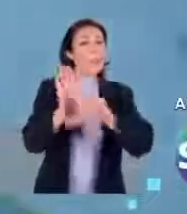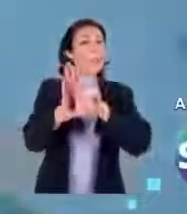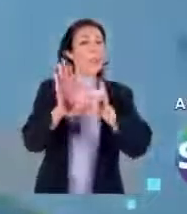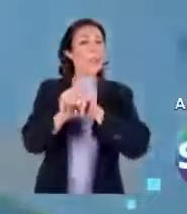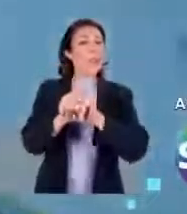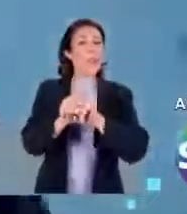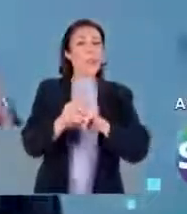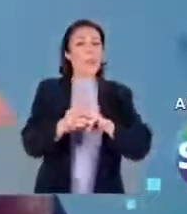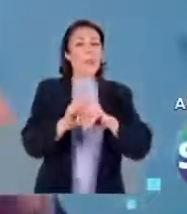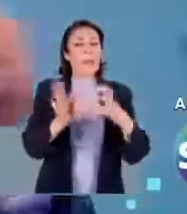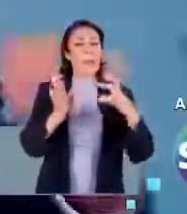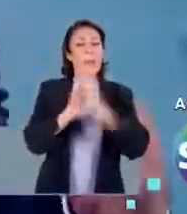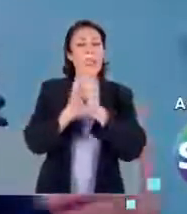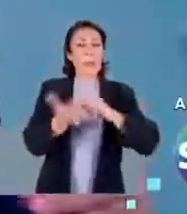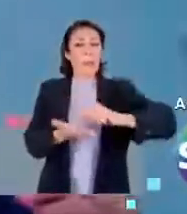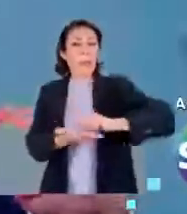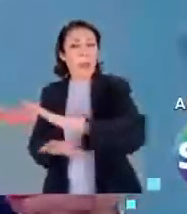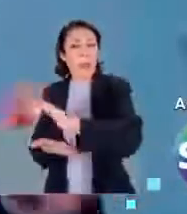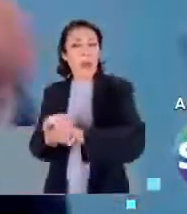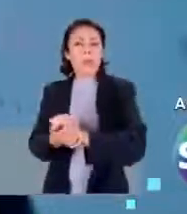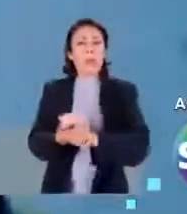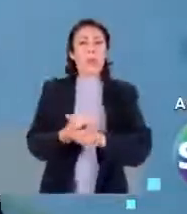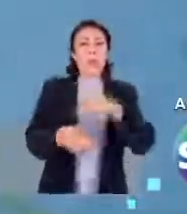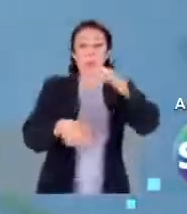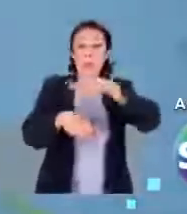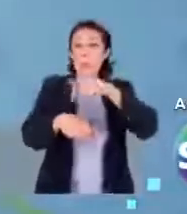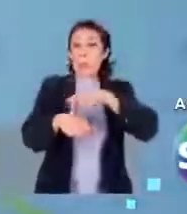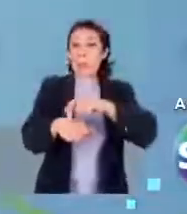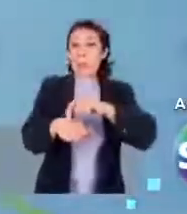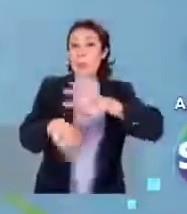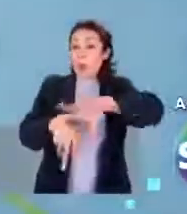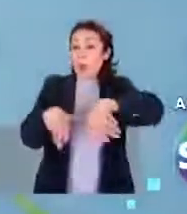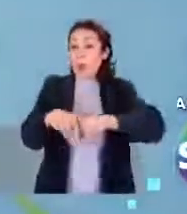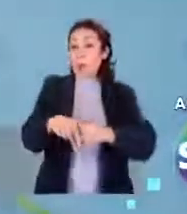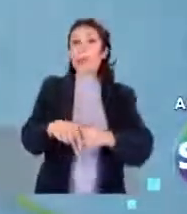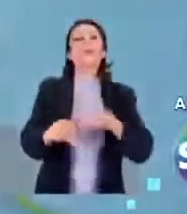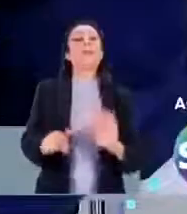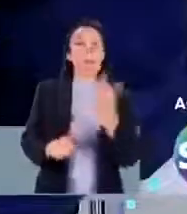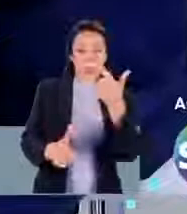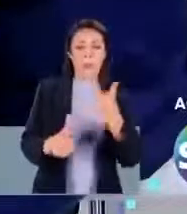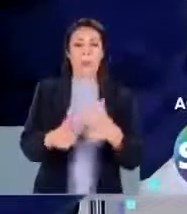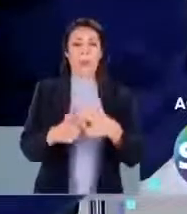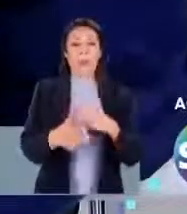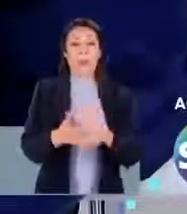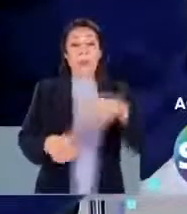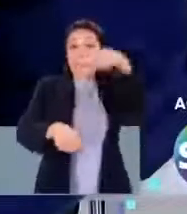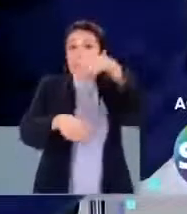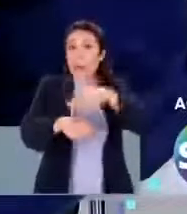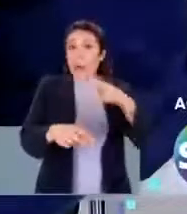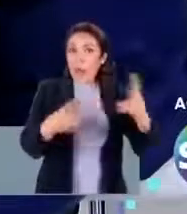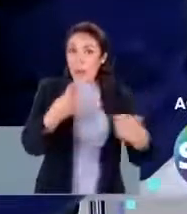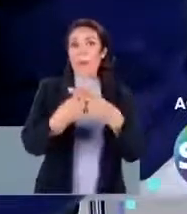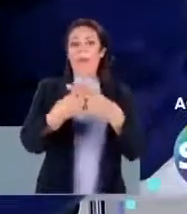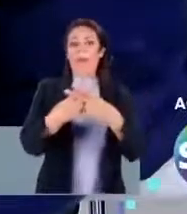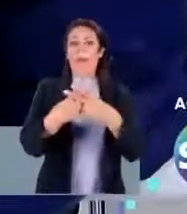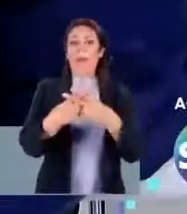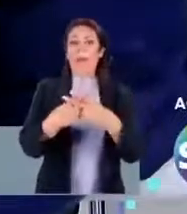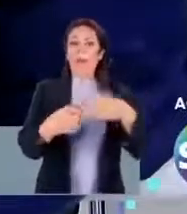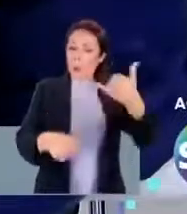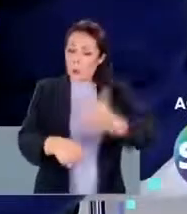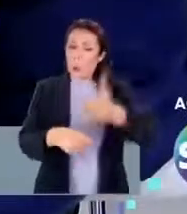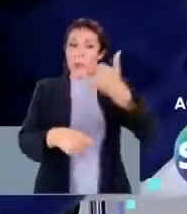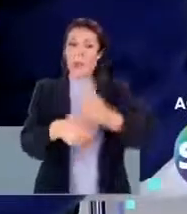expropriar o patrimônio no ponto da lavagem de dinheiro e isto resolve o problema e aí quando prender prender cirurgicamente o chefe